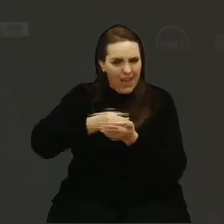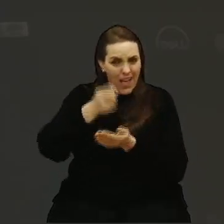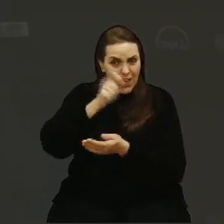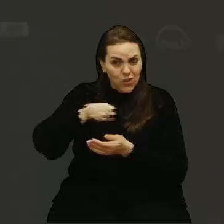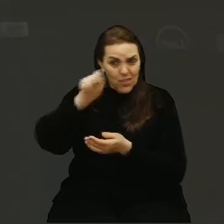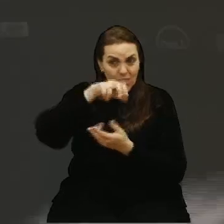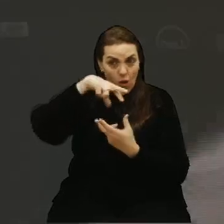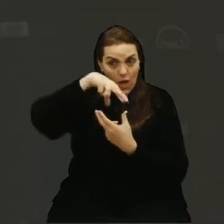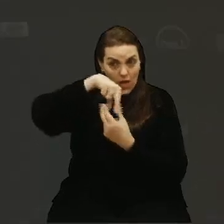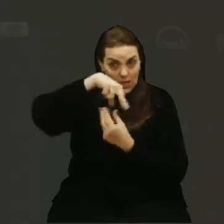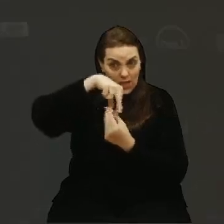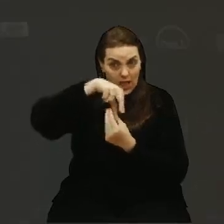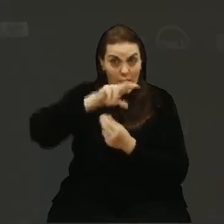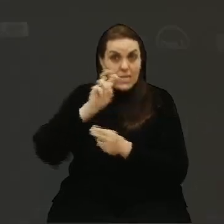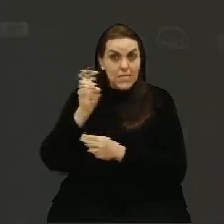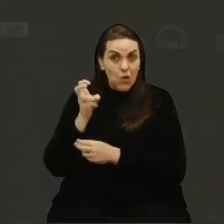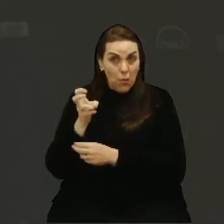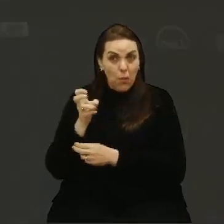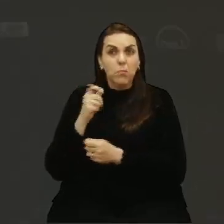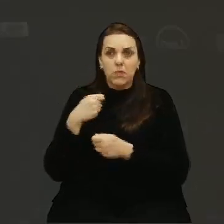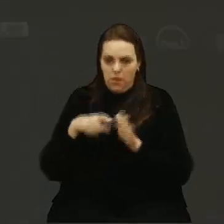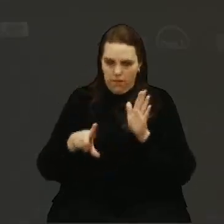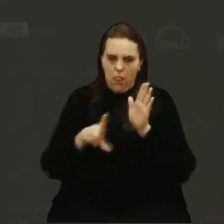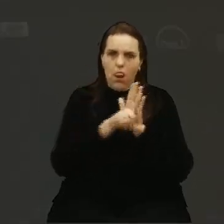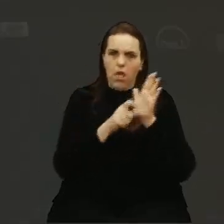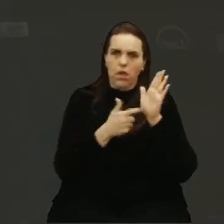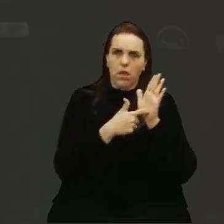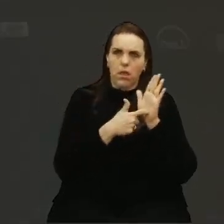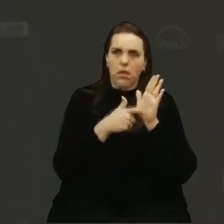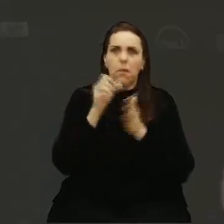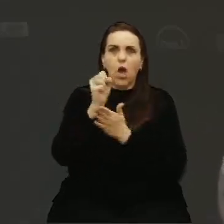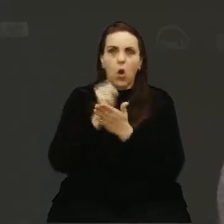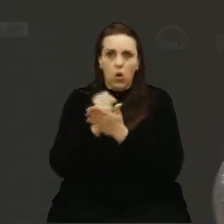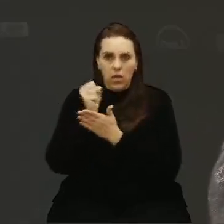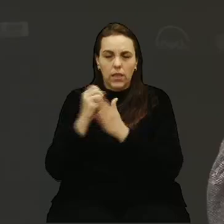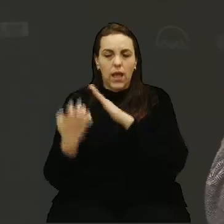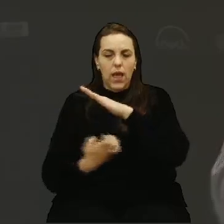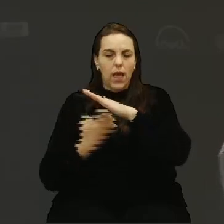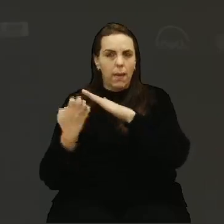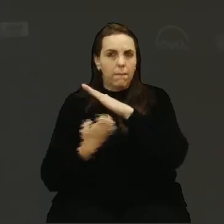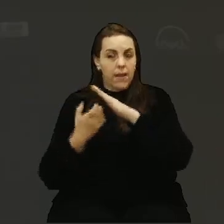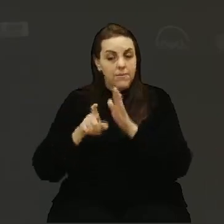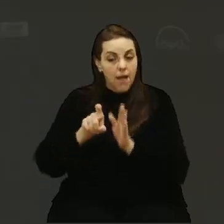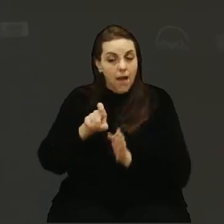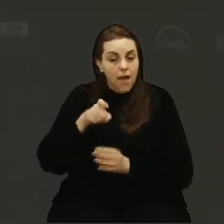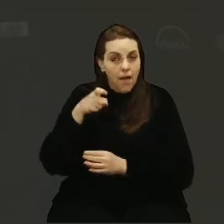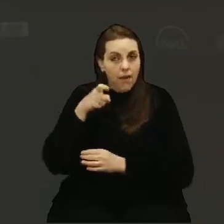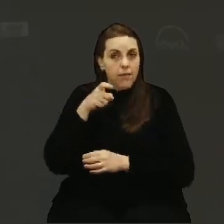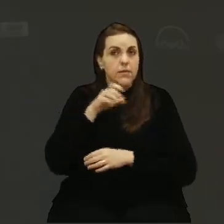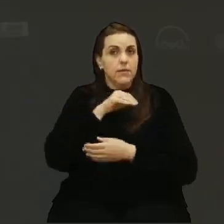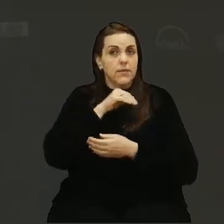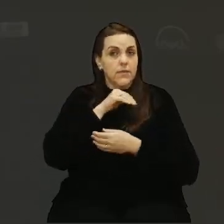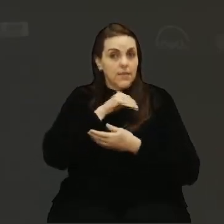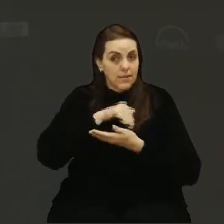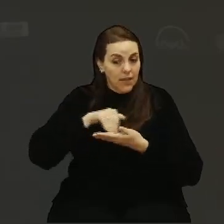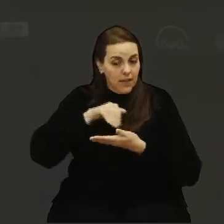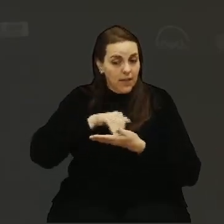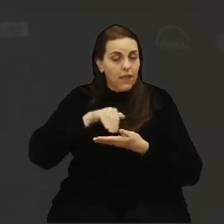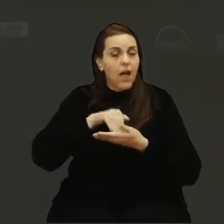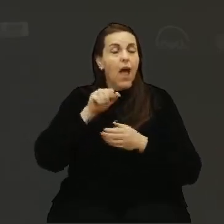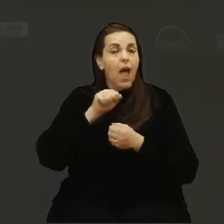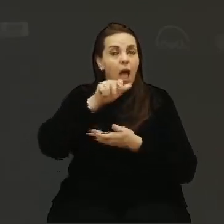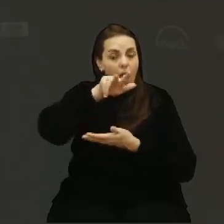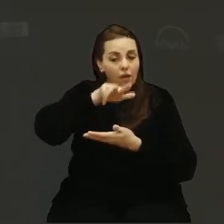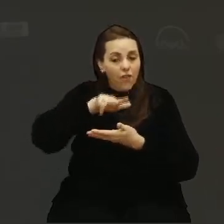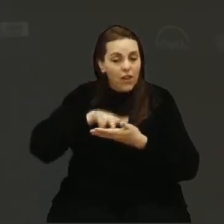lei. Para contratar uma empresa de um ex-secretário para fazer uma avaliação